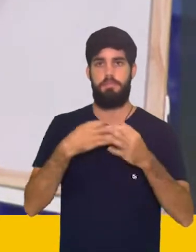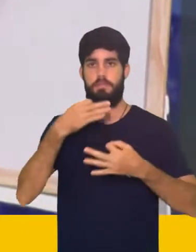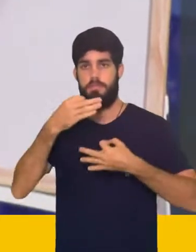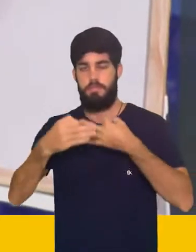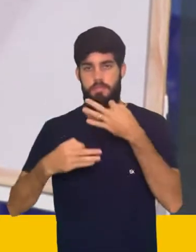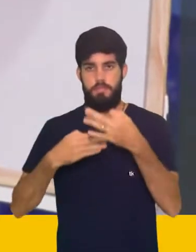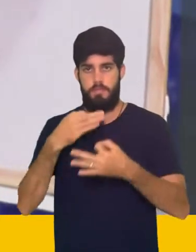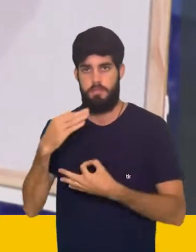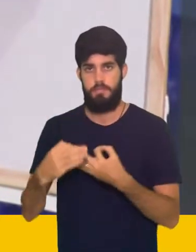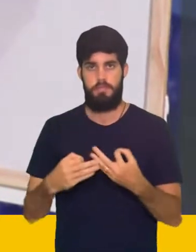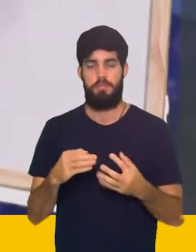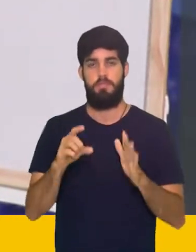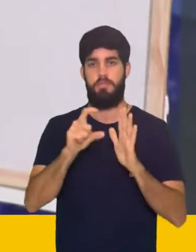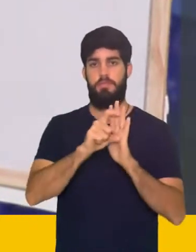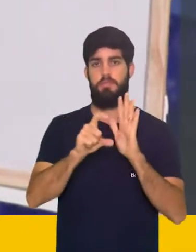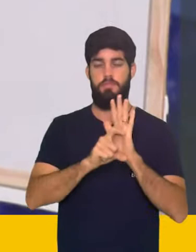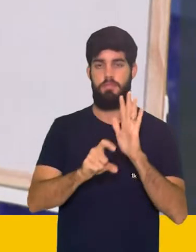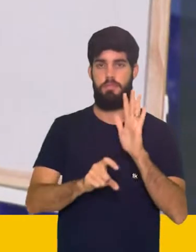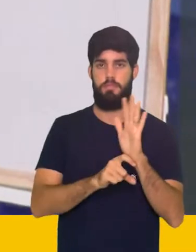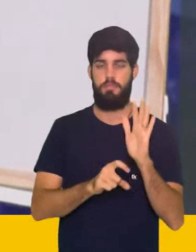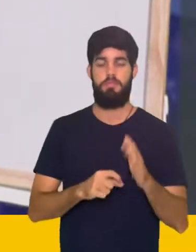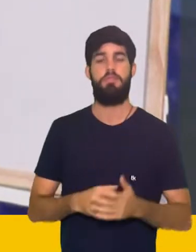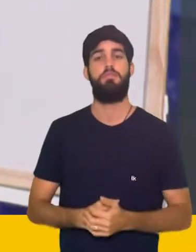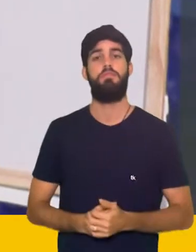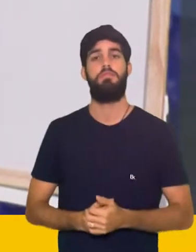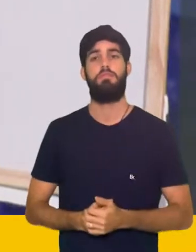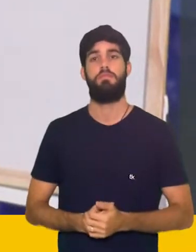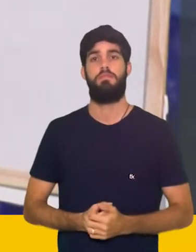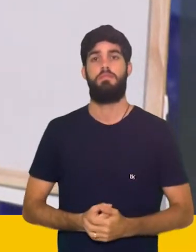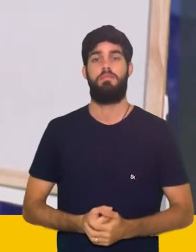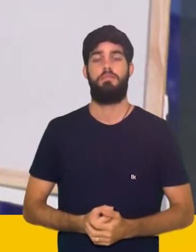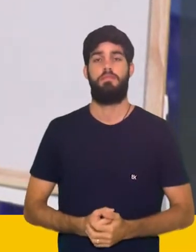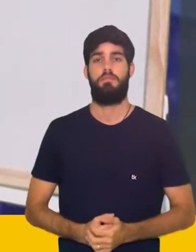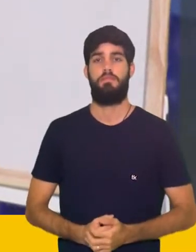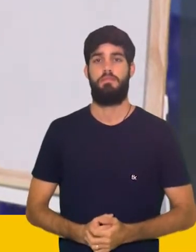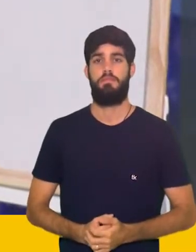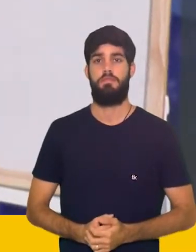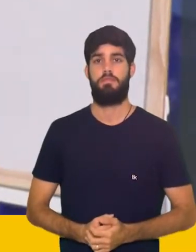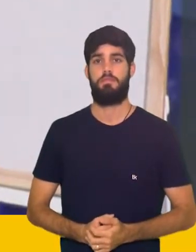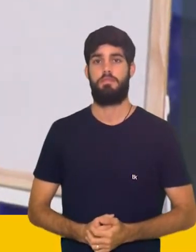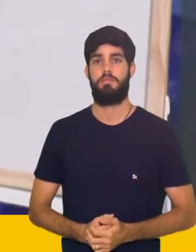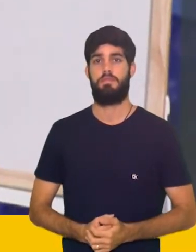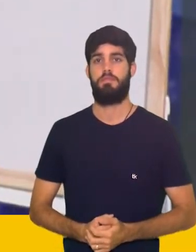em prosa. Solução. Dissertar.